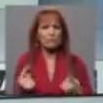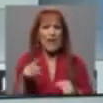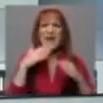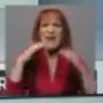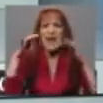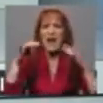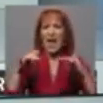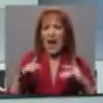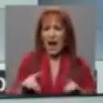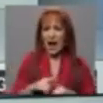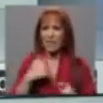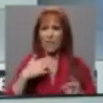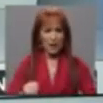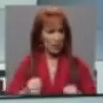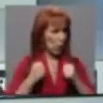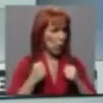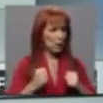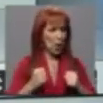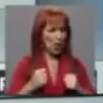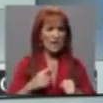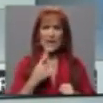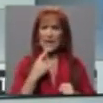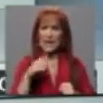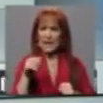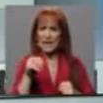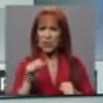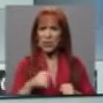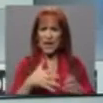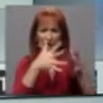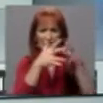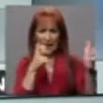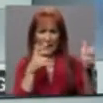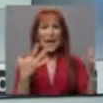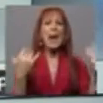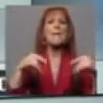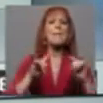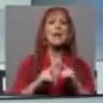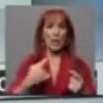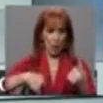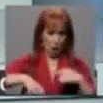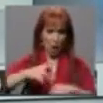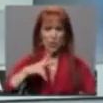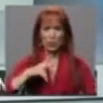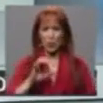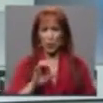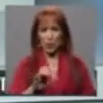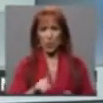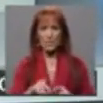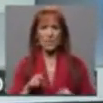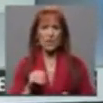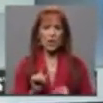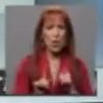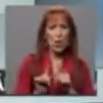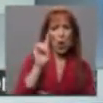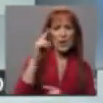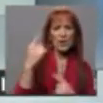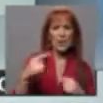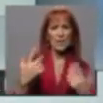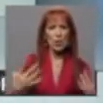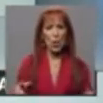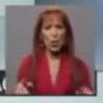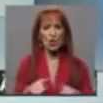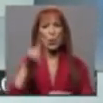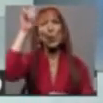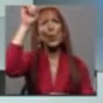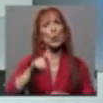neve e de vento forte no Reino Unido e na Irlanda. Mas para nós, para Portugal continental e para a região norte, temos hoje então um